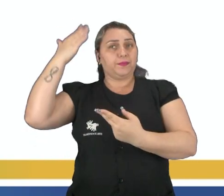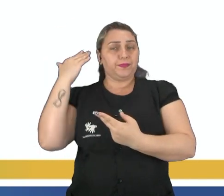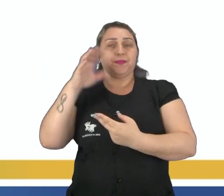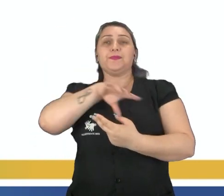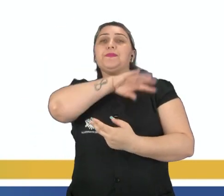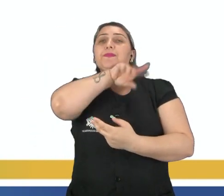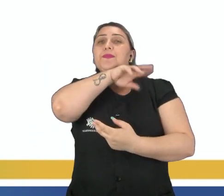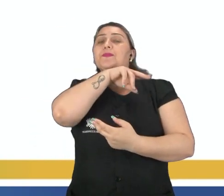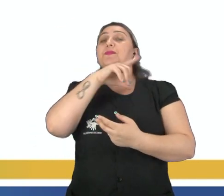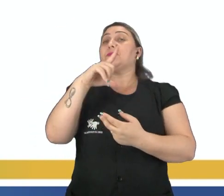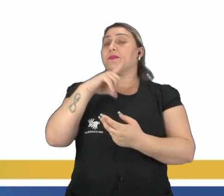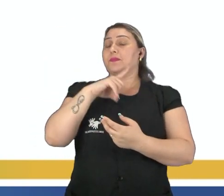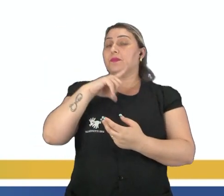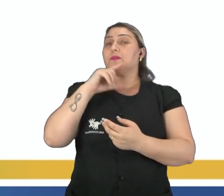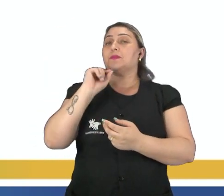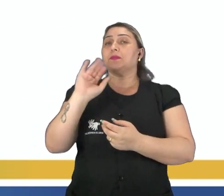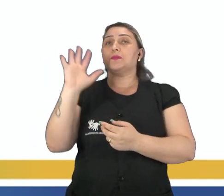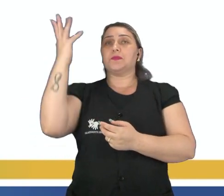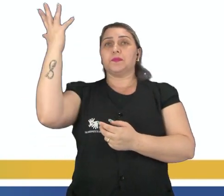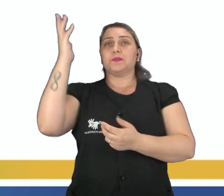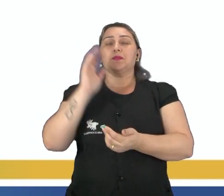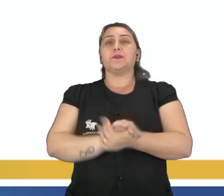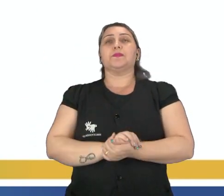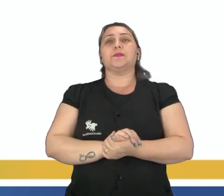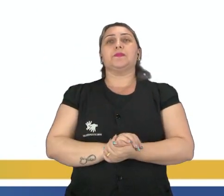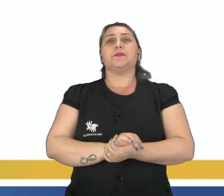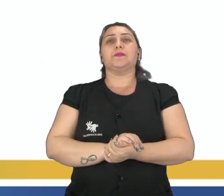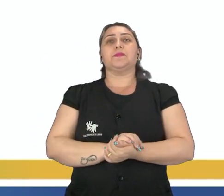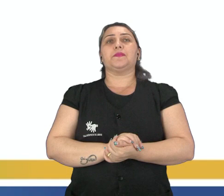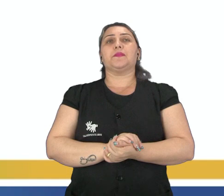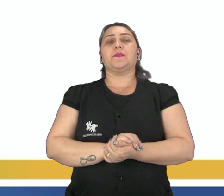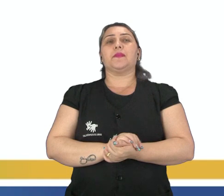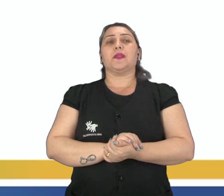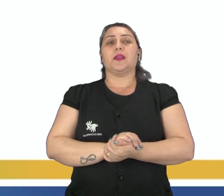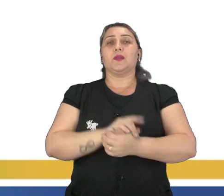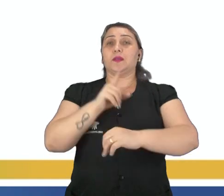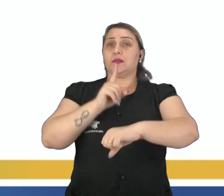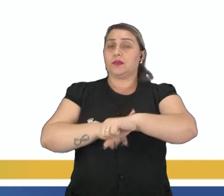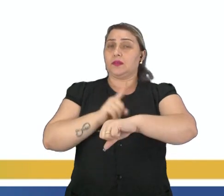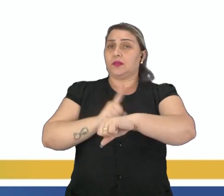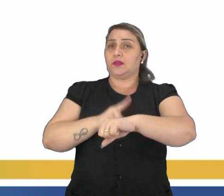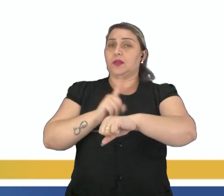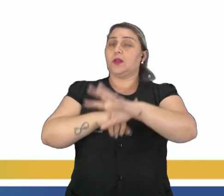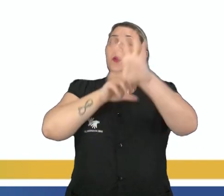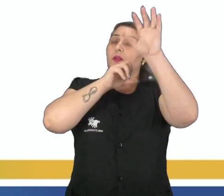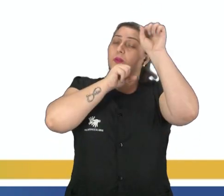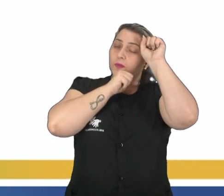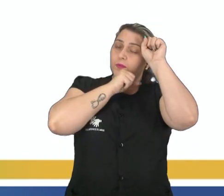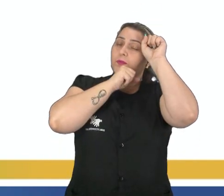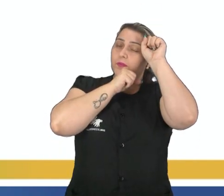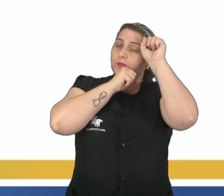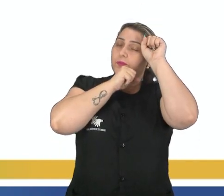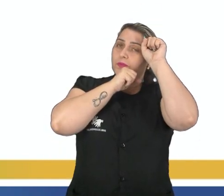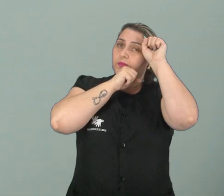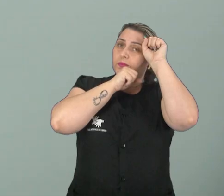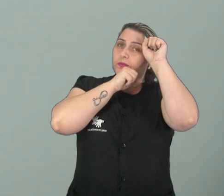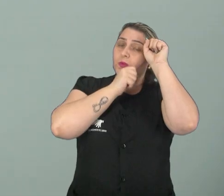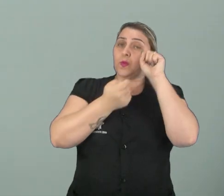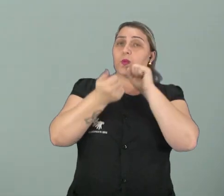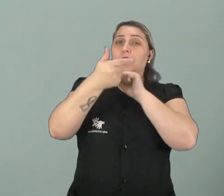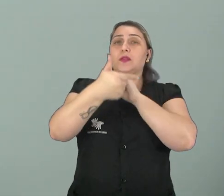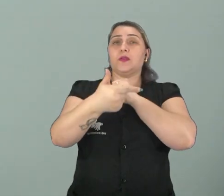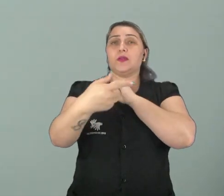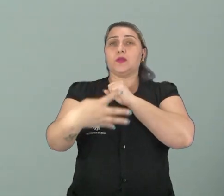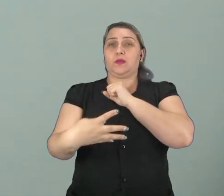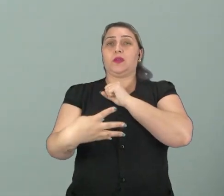seres vivos tem. O que vai acontecer? Ele vai passar a maior parte do tempo dormindo, se não quase que as